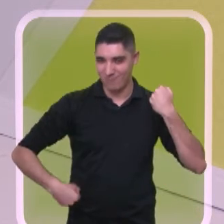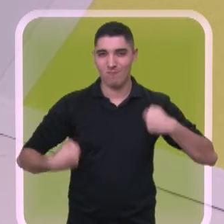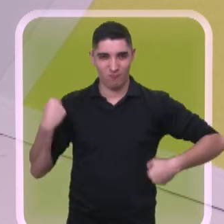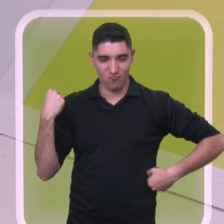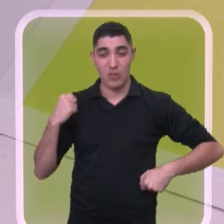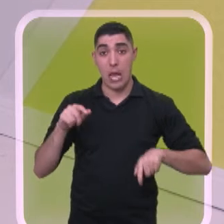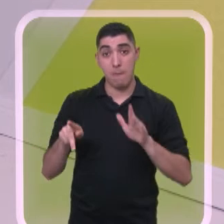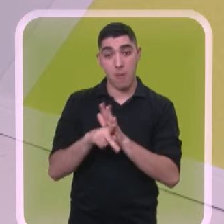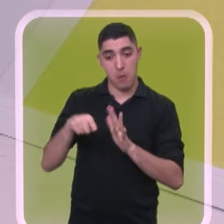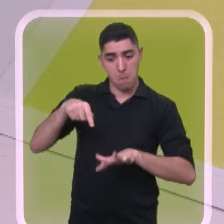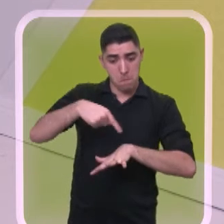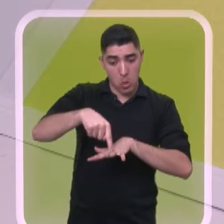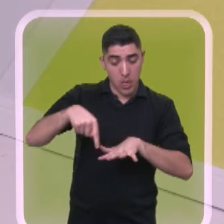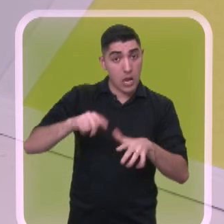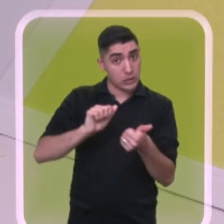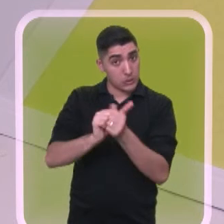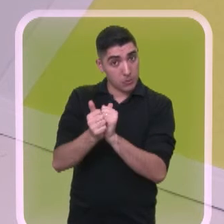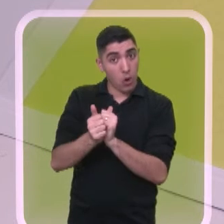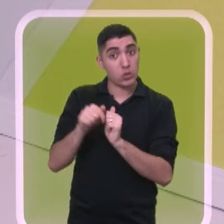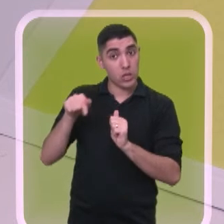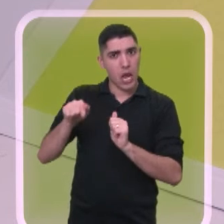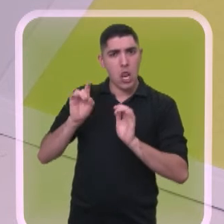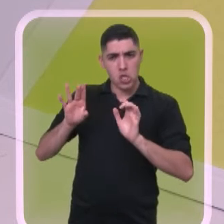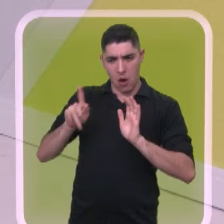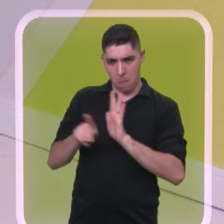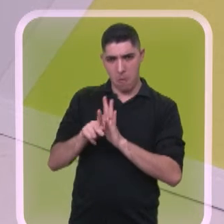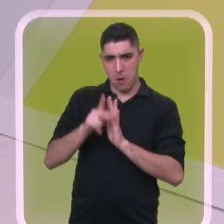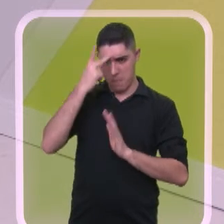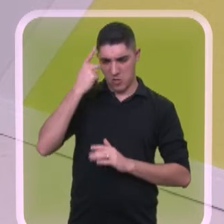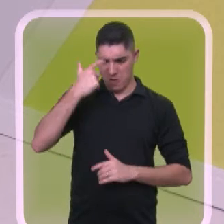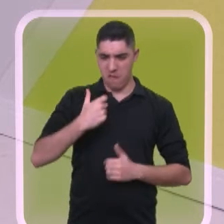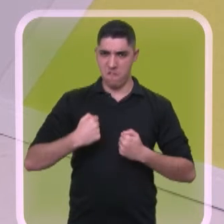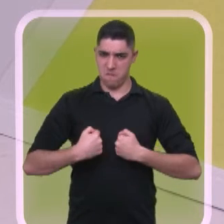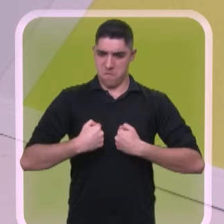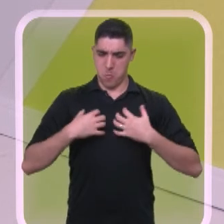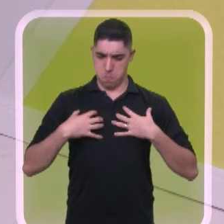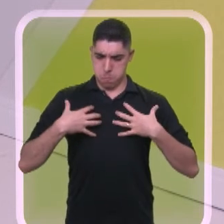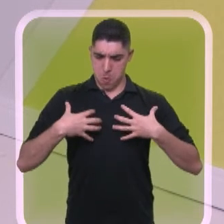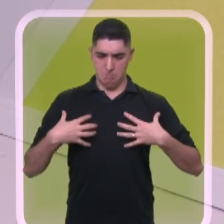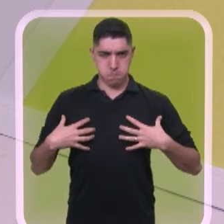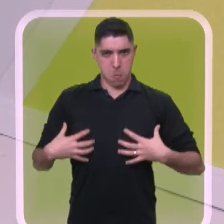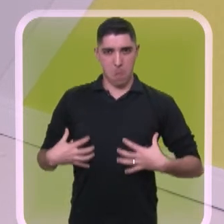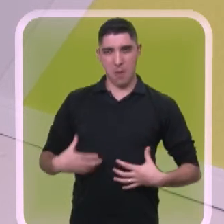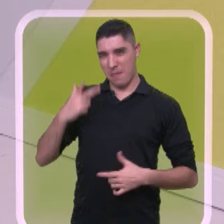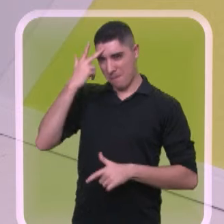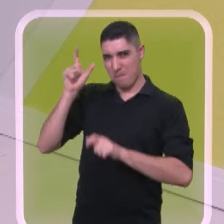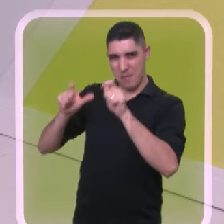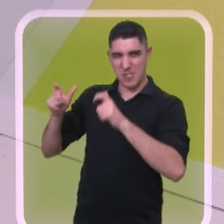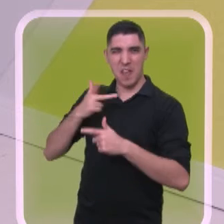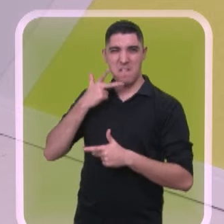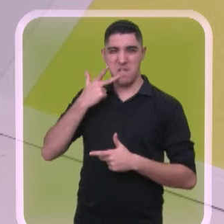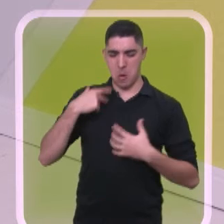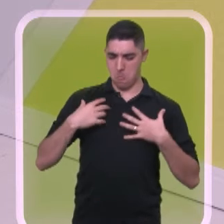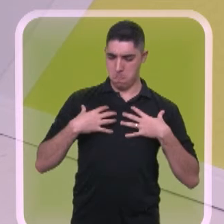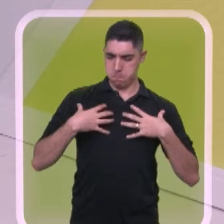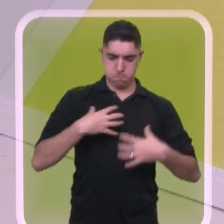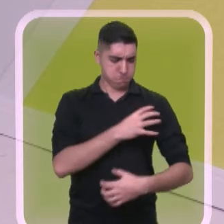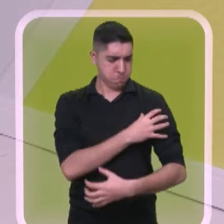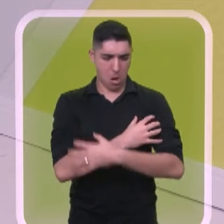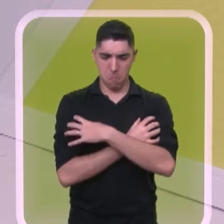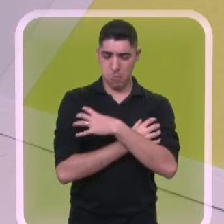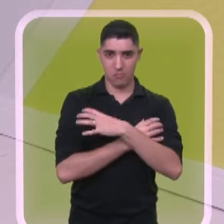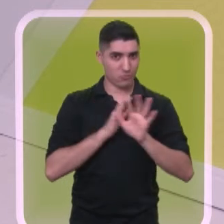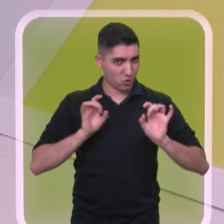modalidade esportiva bem específica que não se resume apenas em ficar forte, monstrão, né, como o pessoal costuma dizer. O